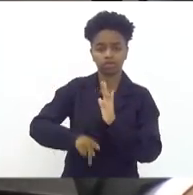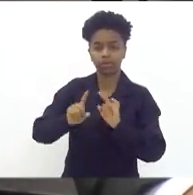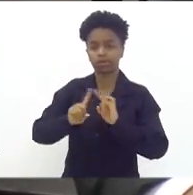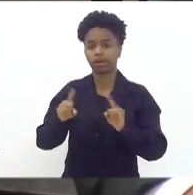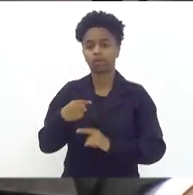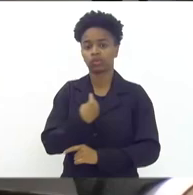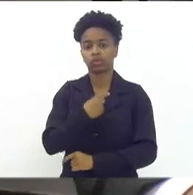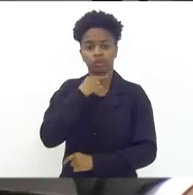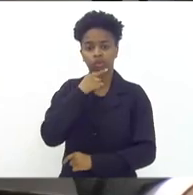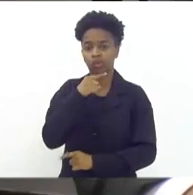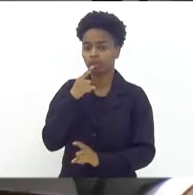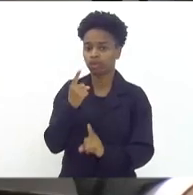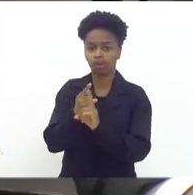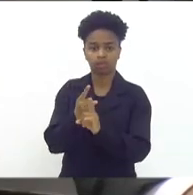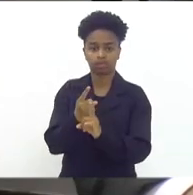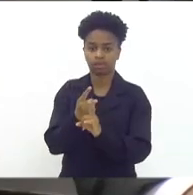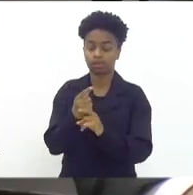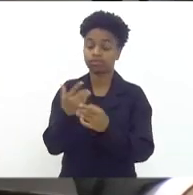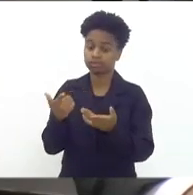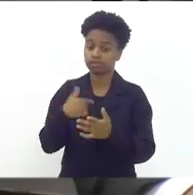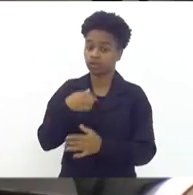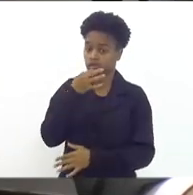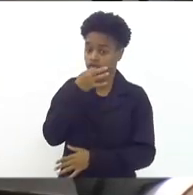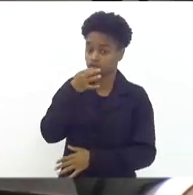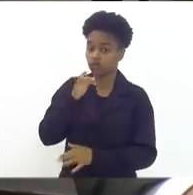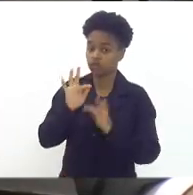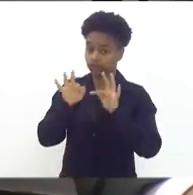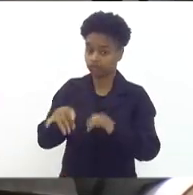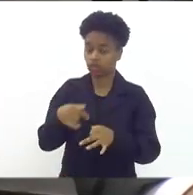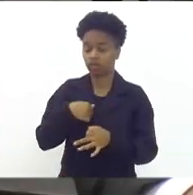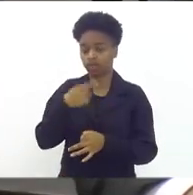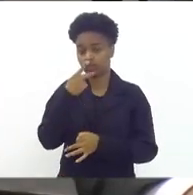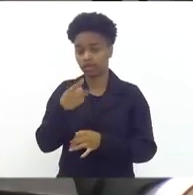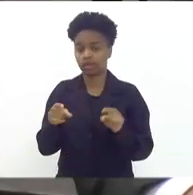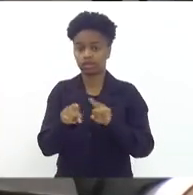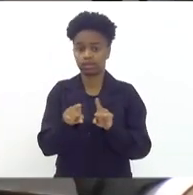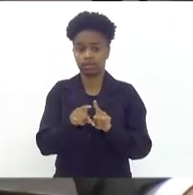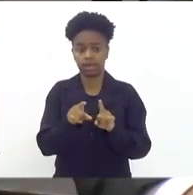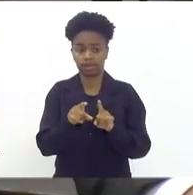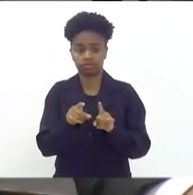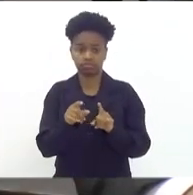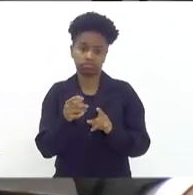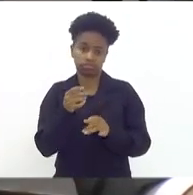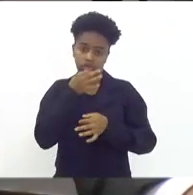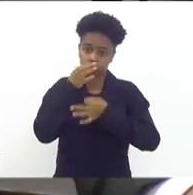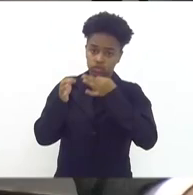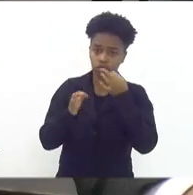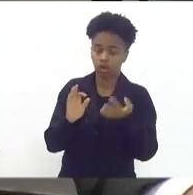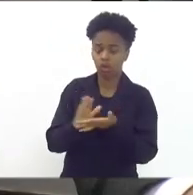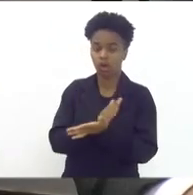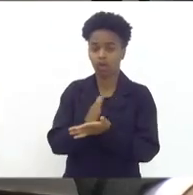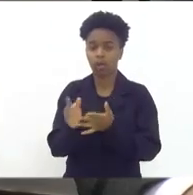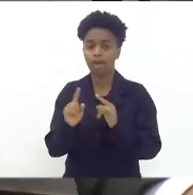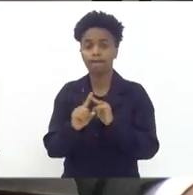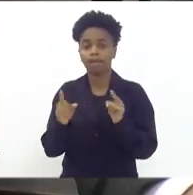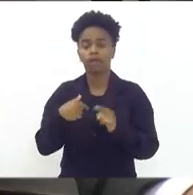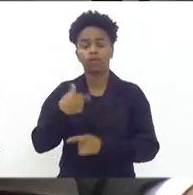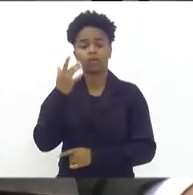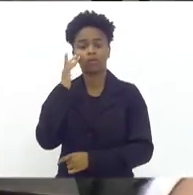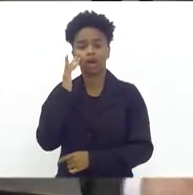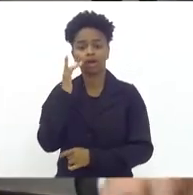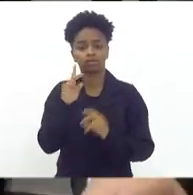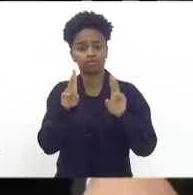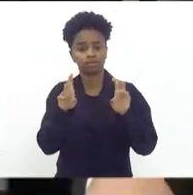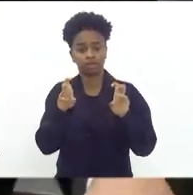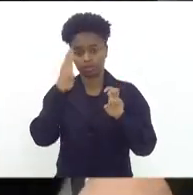isso em lugar nenhum eu queria deixar essa sugestão no final eu vou falar com relação a isso presidente deixar alguma sugestões aqui de encaminhamento mas acho que essa é uma questão